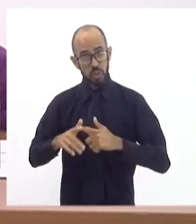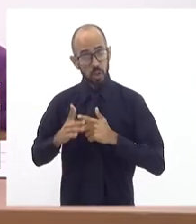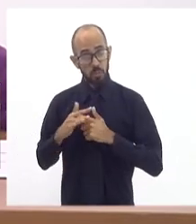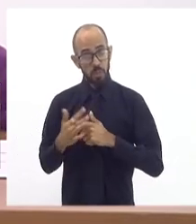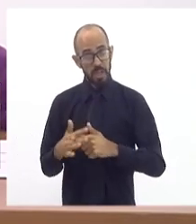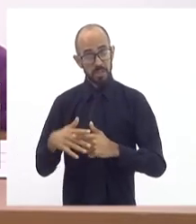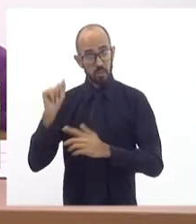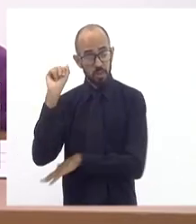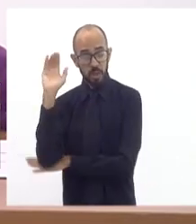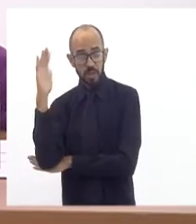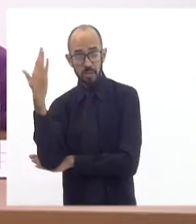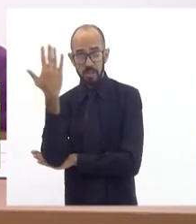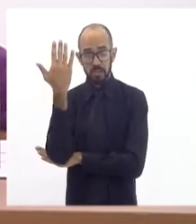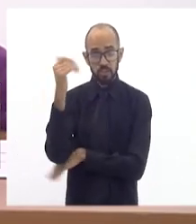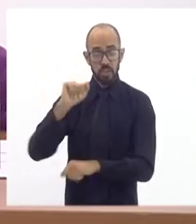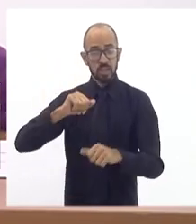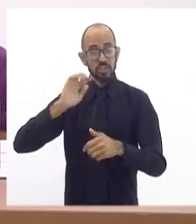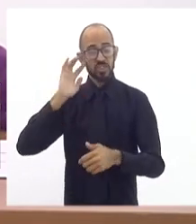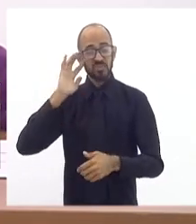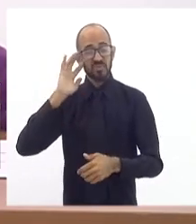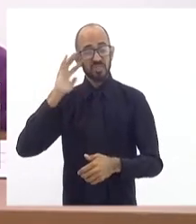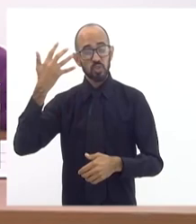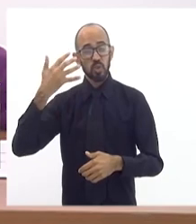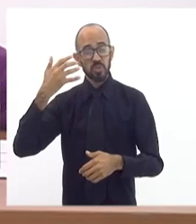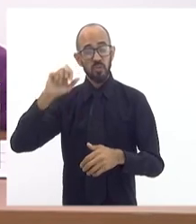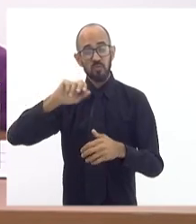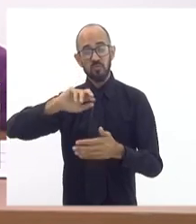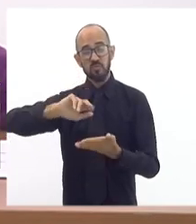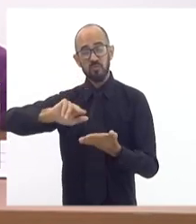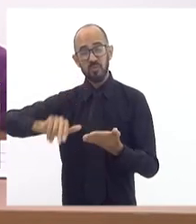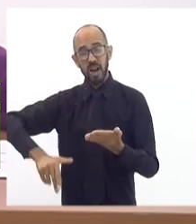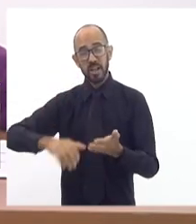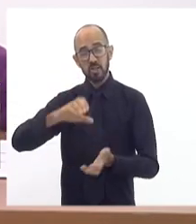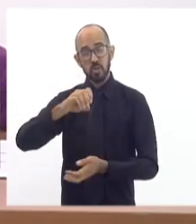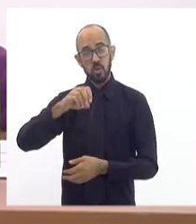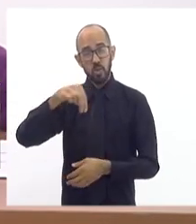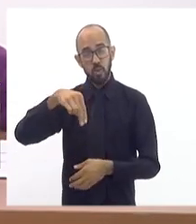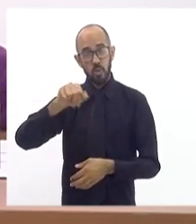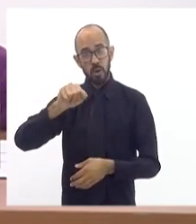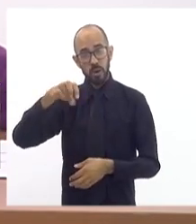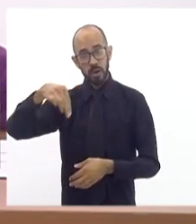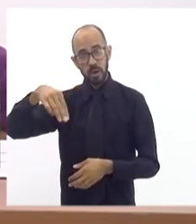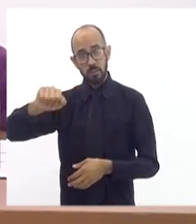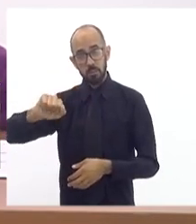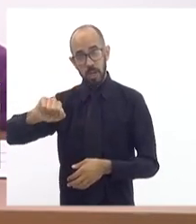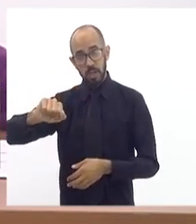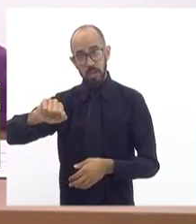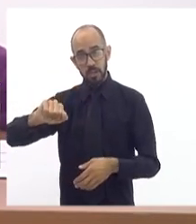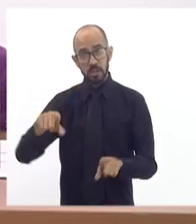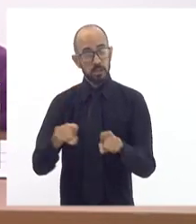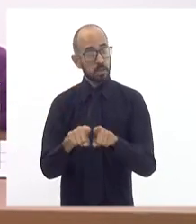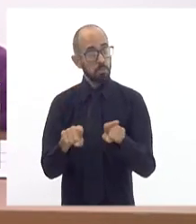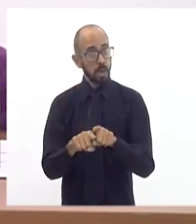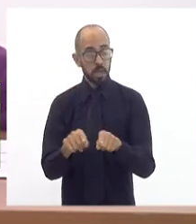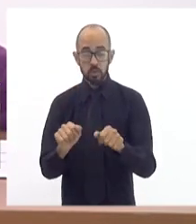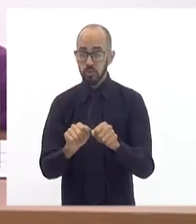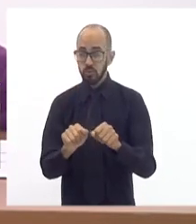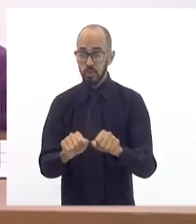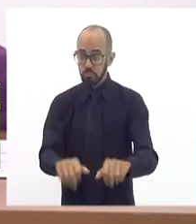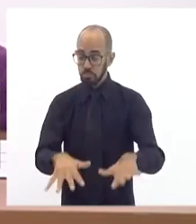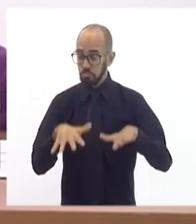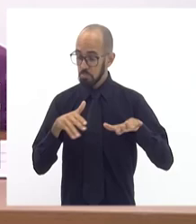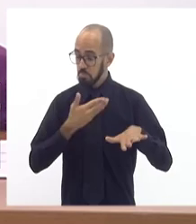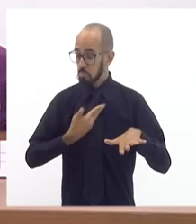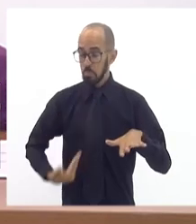e de várias resoluções do CONAMA que é o Conselho Nacional de Meio Ambiente Além disso não foi feita nenhuma audiência pública